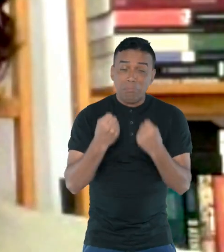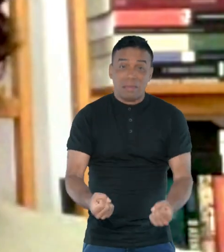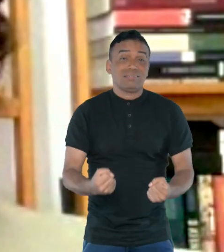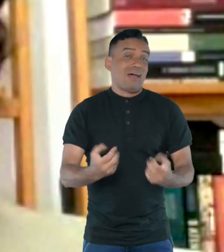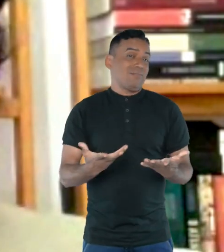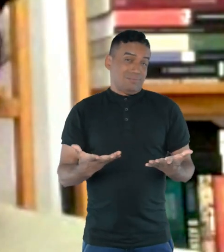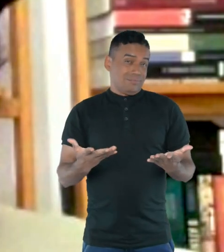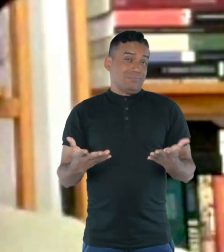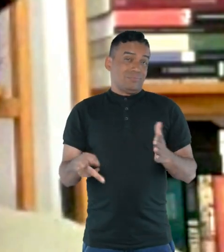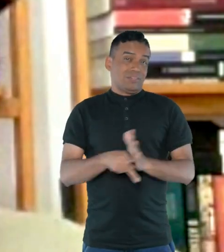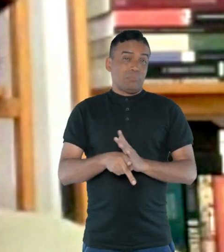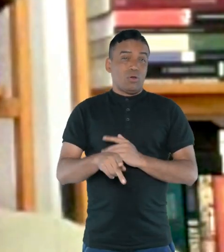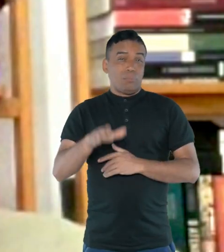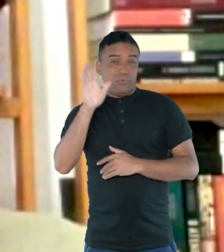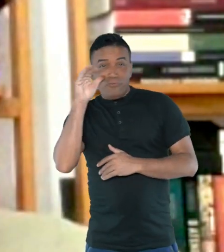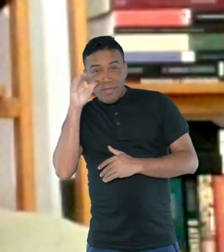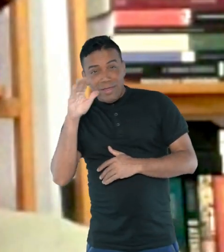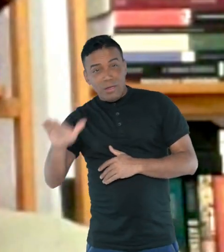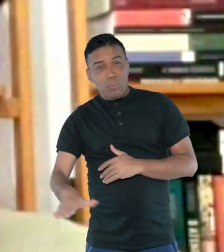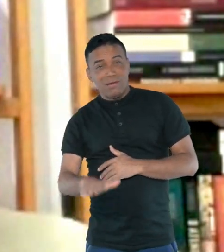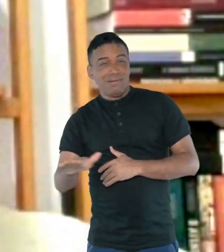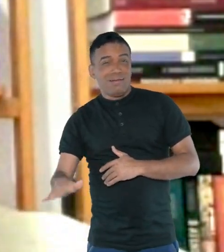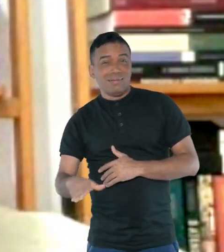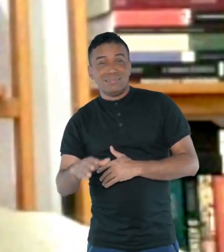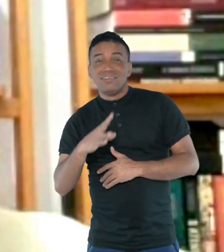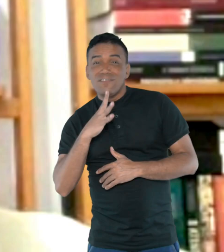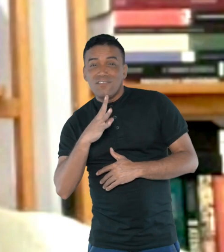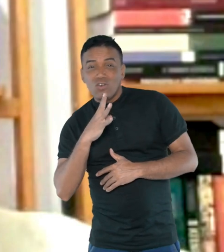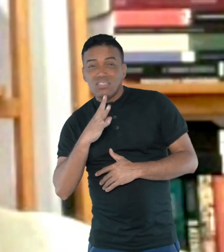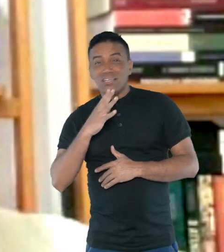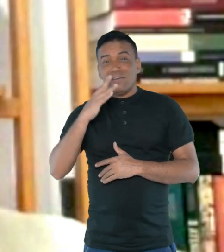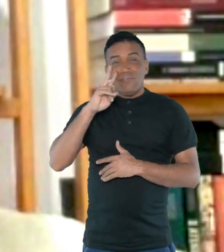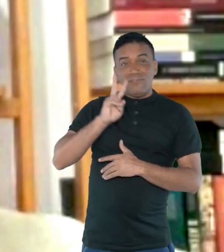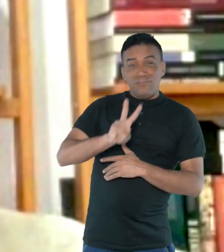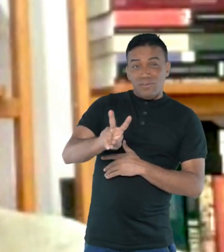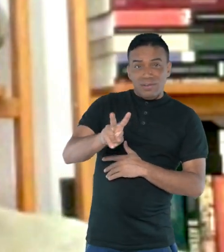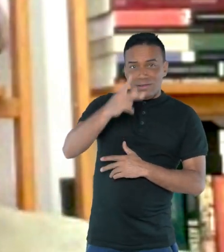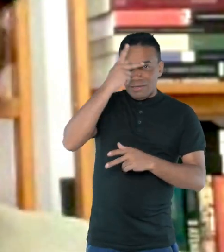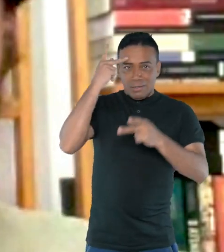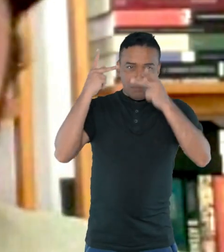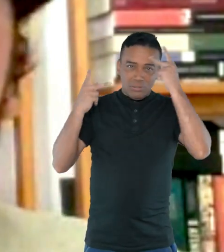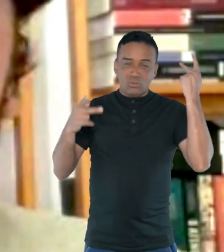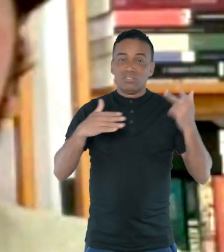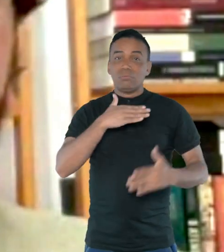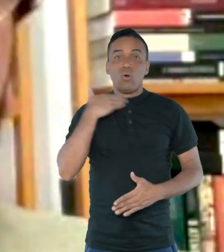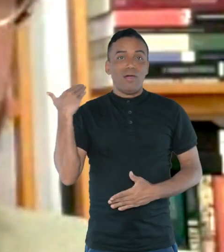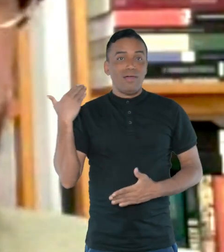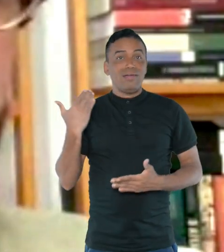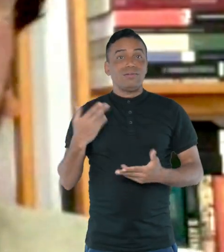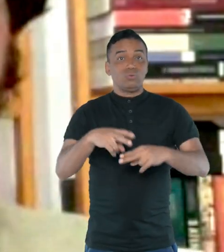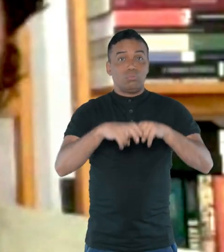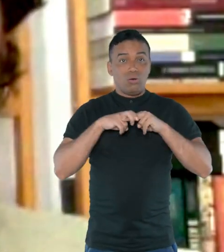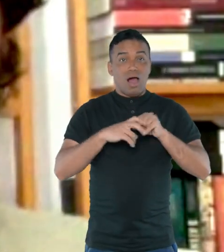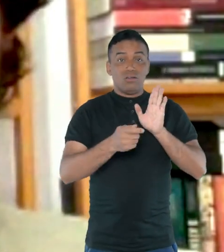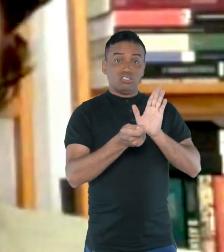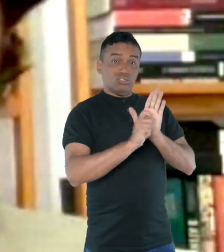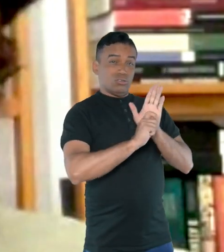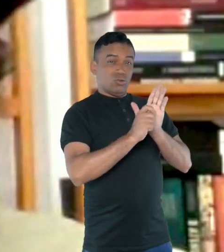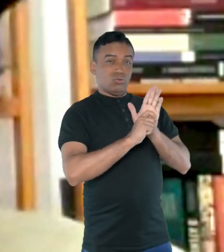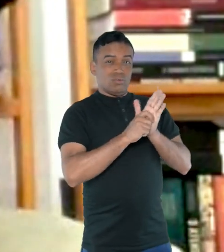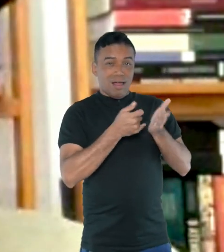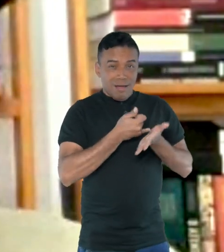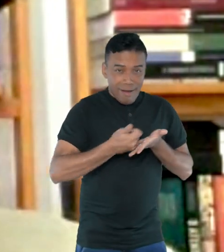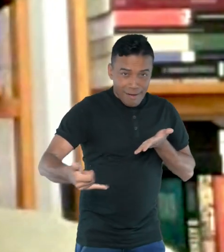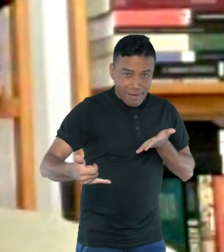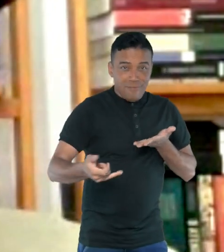poder observar, de conhecer, de ver pessoas perdendo a vida por causa do tráfico, por causa da